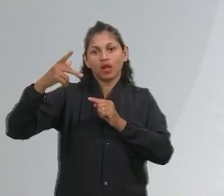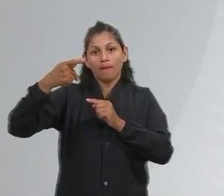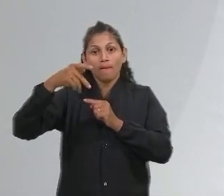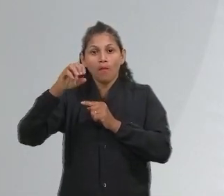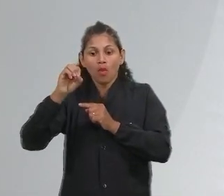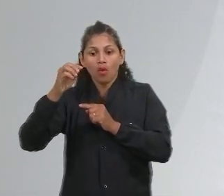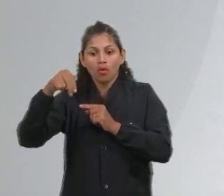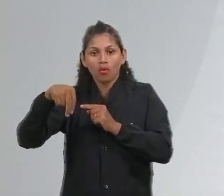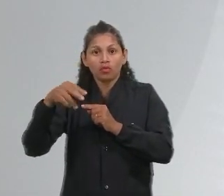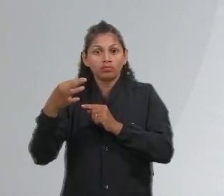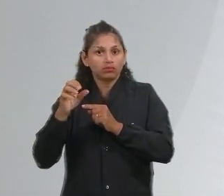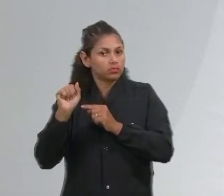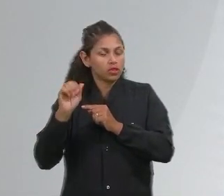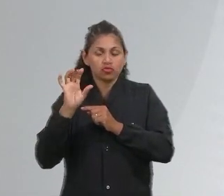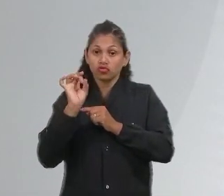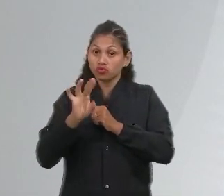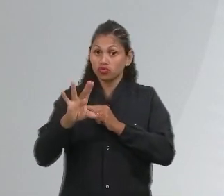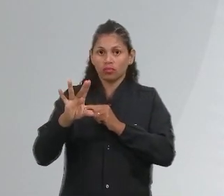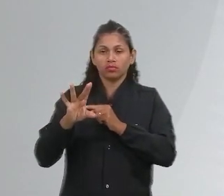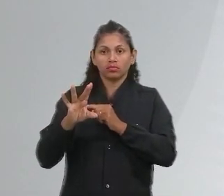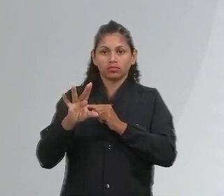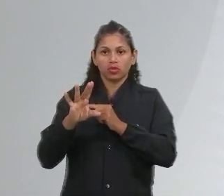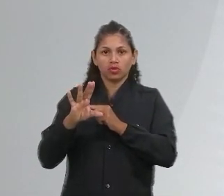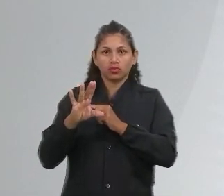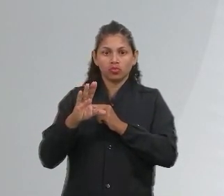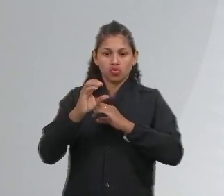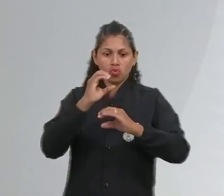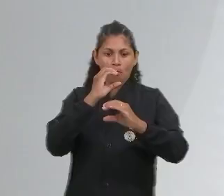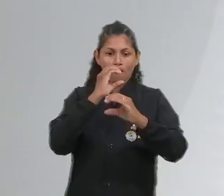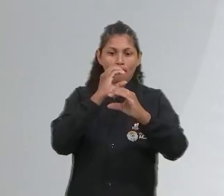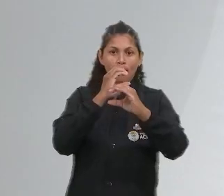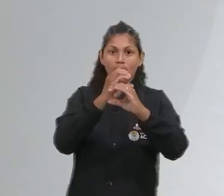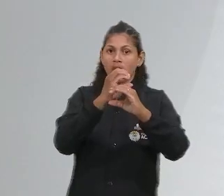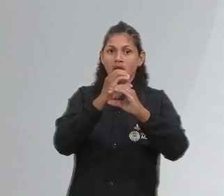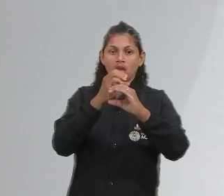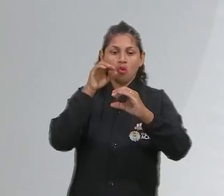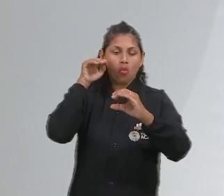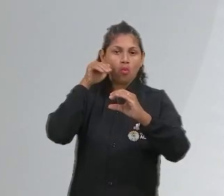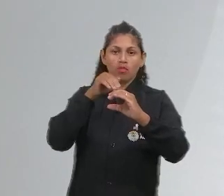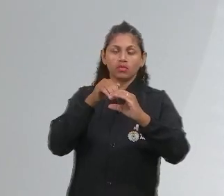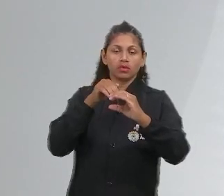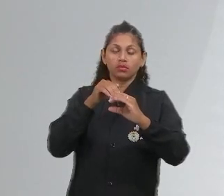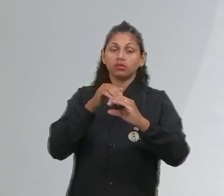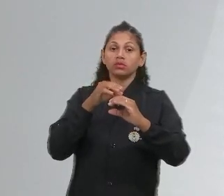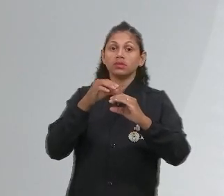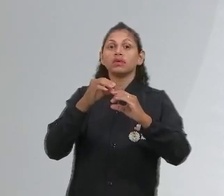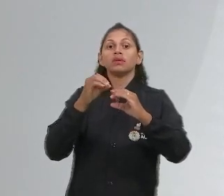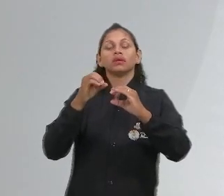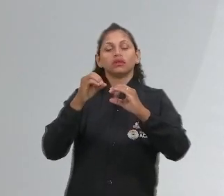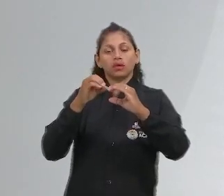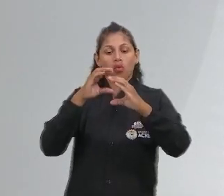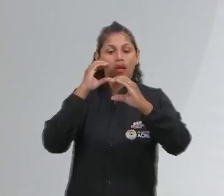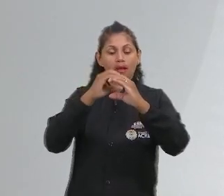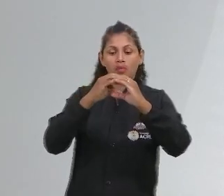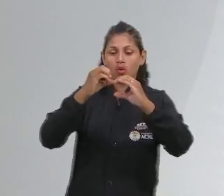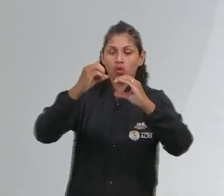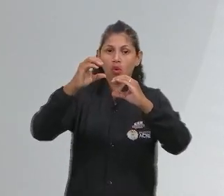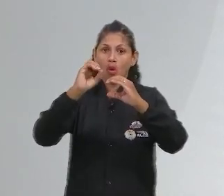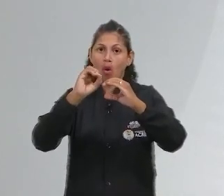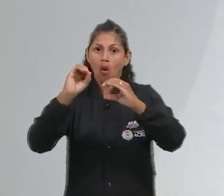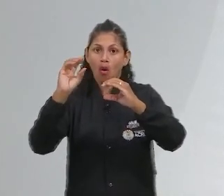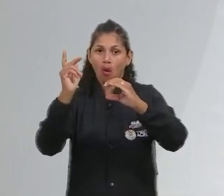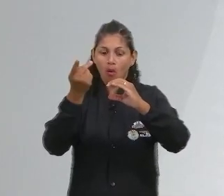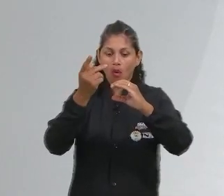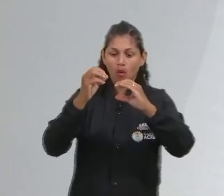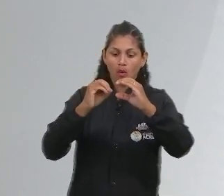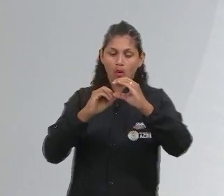encontrar um ácido carboxílico no meio da estrutura química. Sempre vai estar nas pontas, tá? Nos carbonos considerados